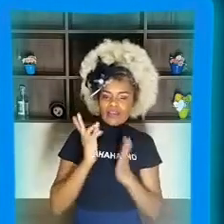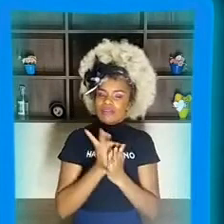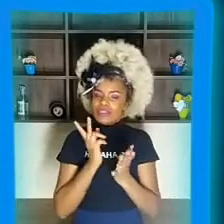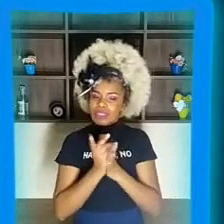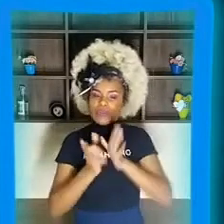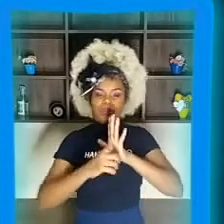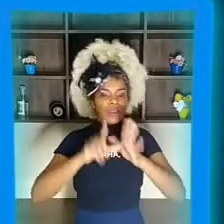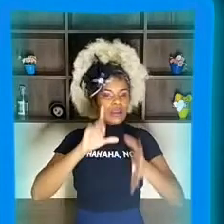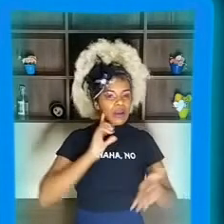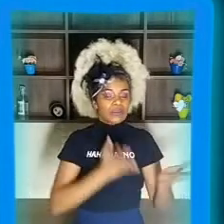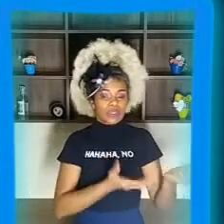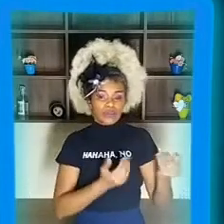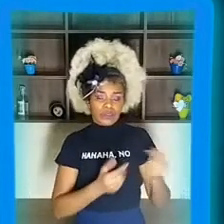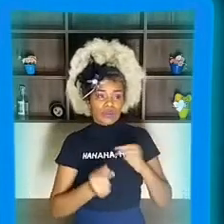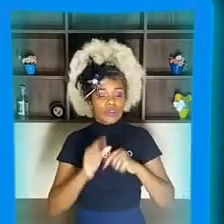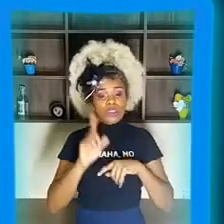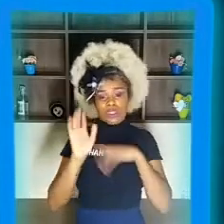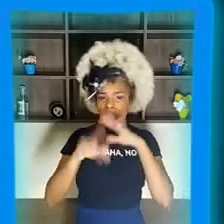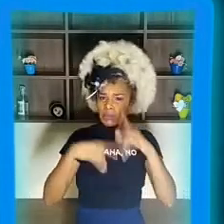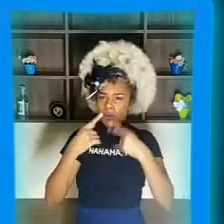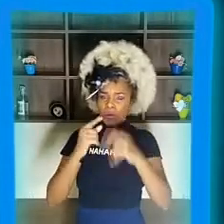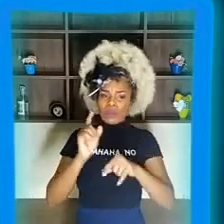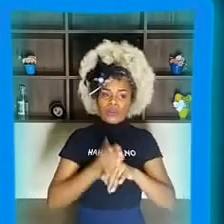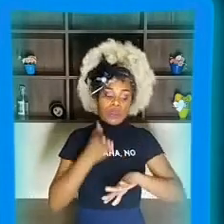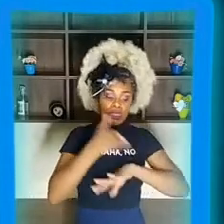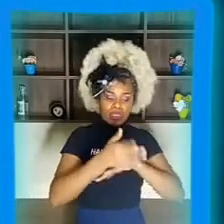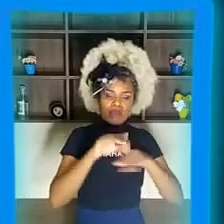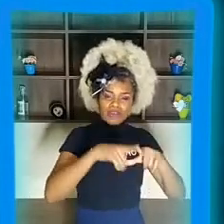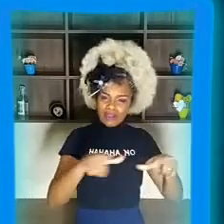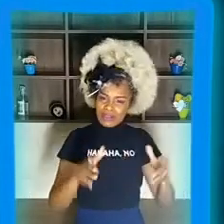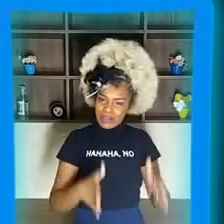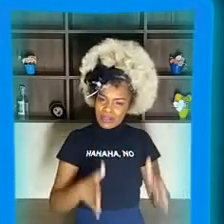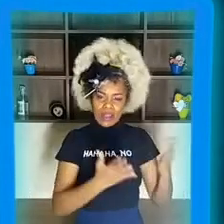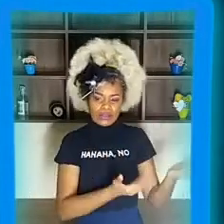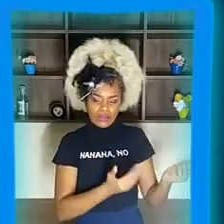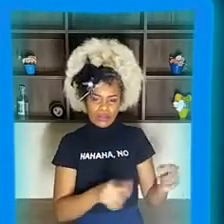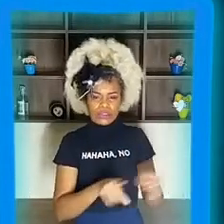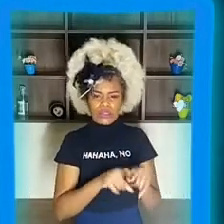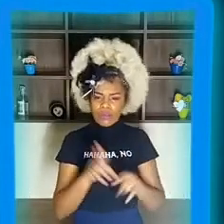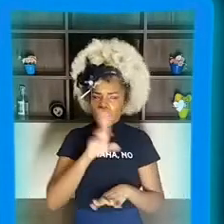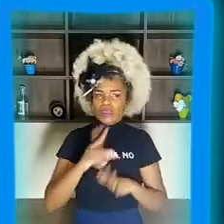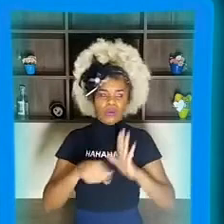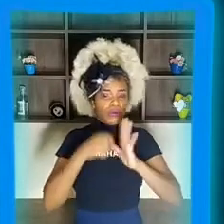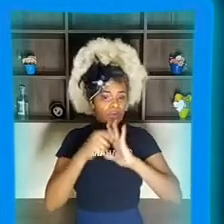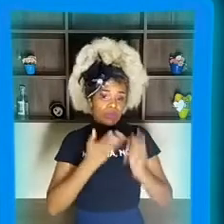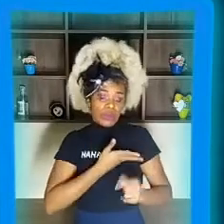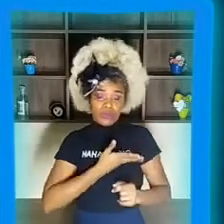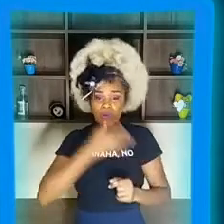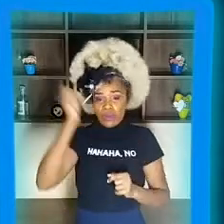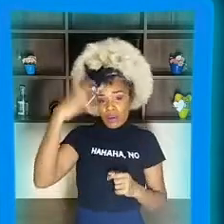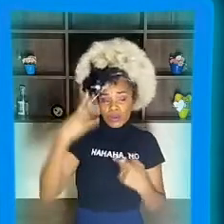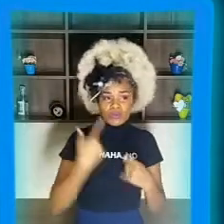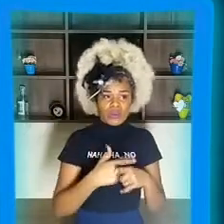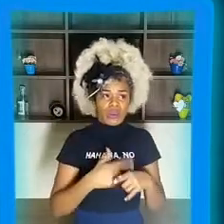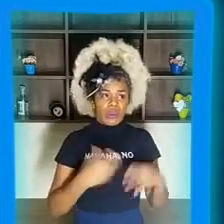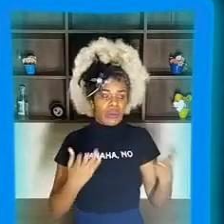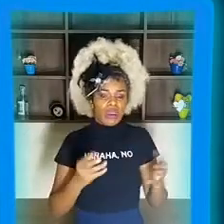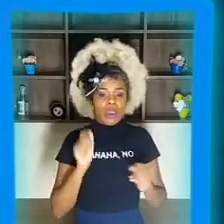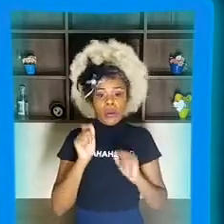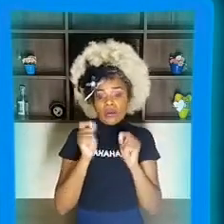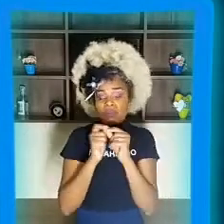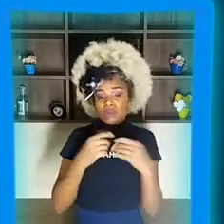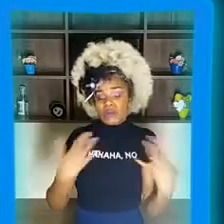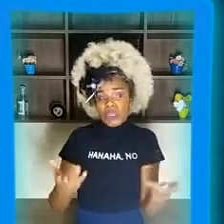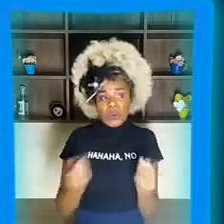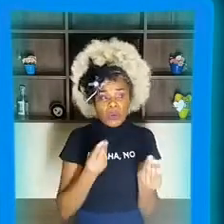antes da juventude, e às vezes quando eu ia para dentro da sala da juventude, a gente utilizava algum vídeo do Amigos da Luz, porque... Olha só, o que nós estamos fazendo